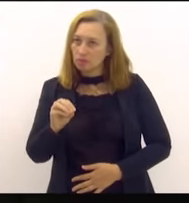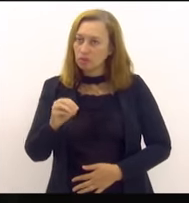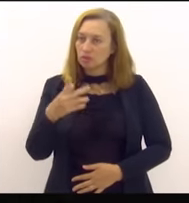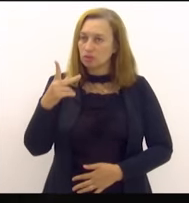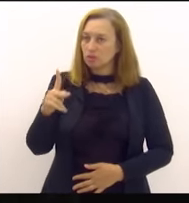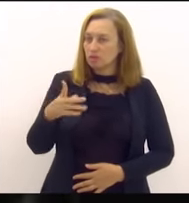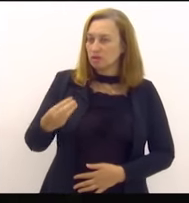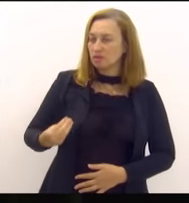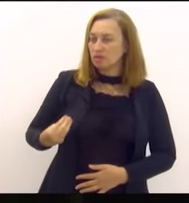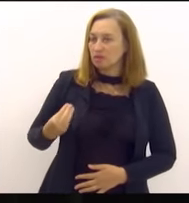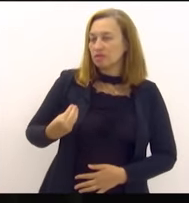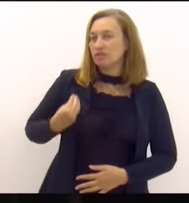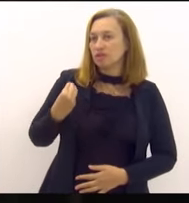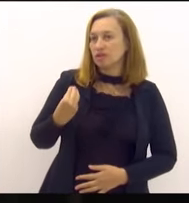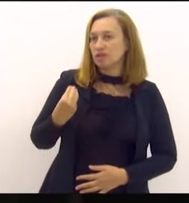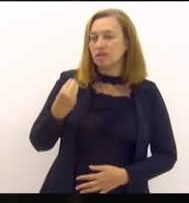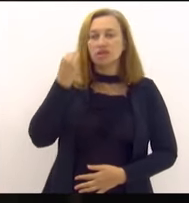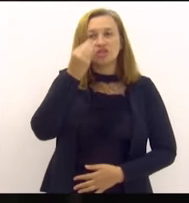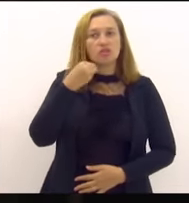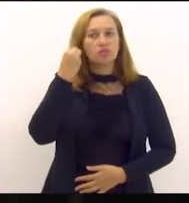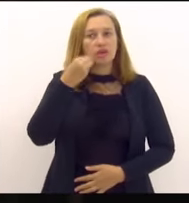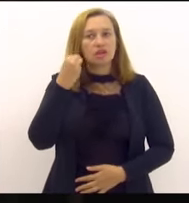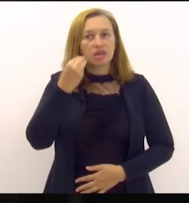algo que o delegado não vivenciou.